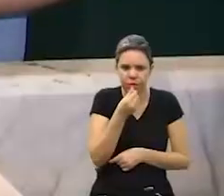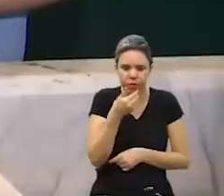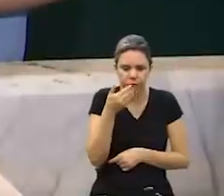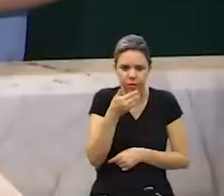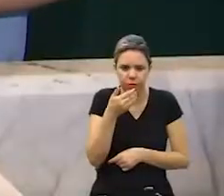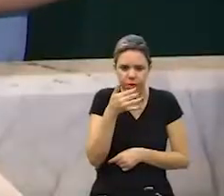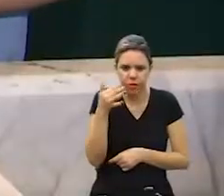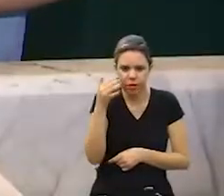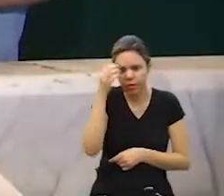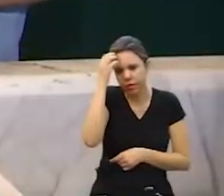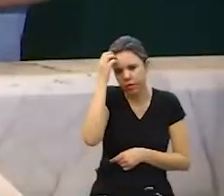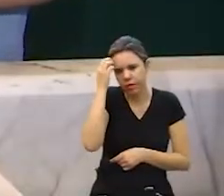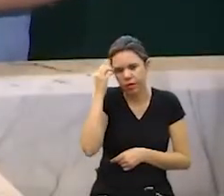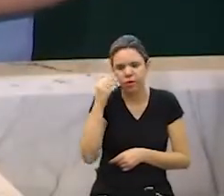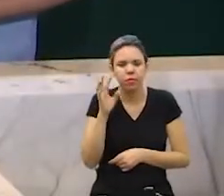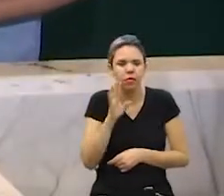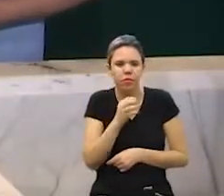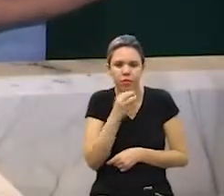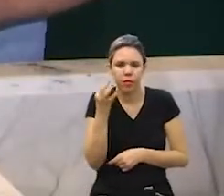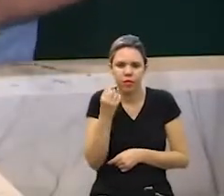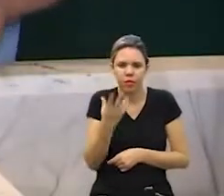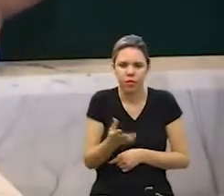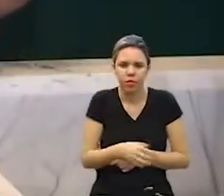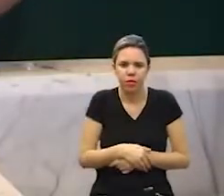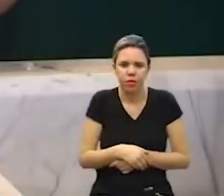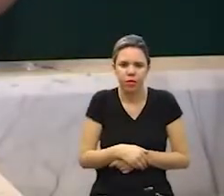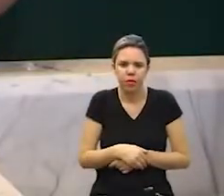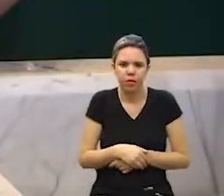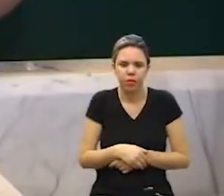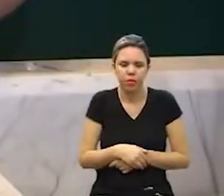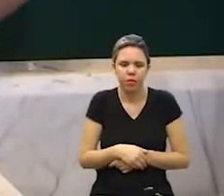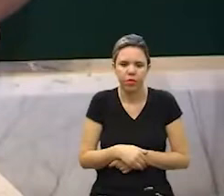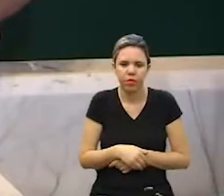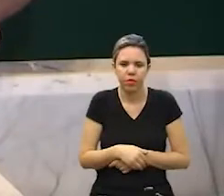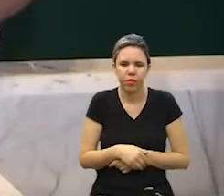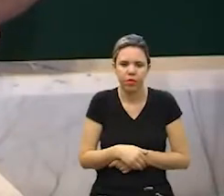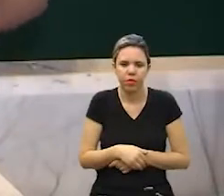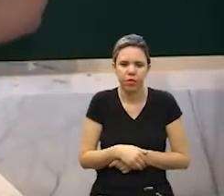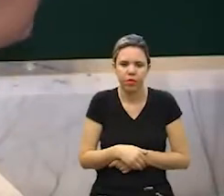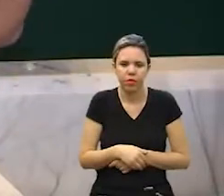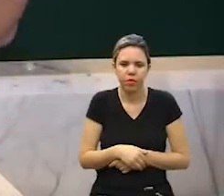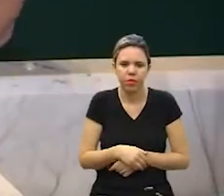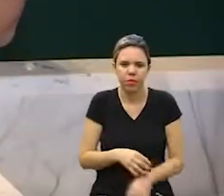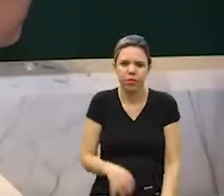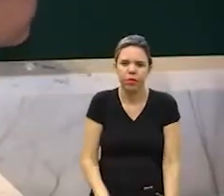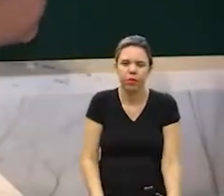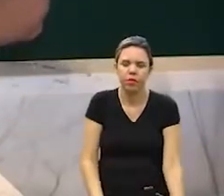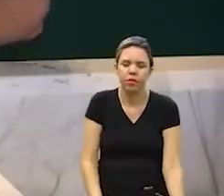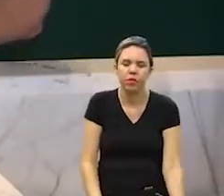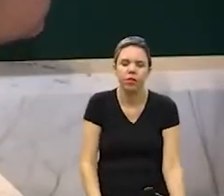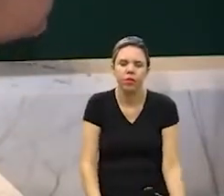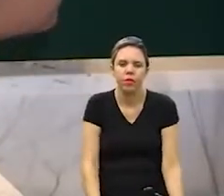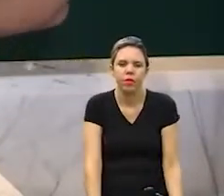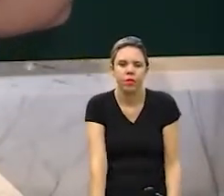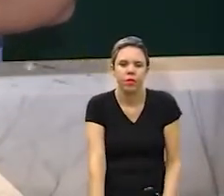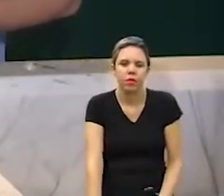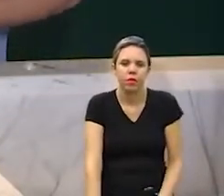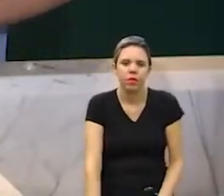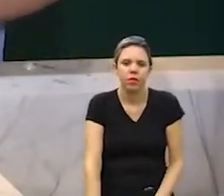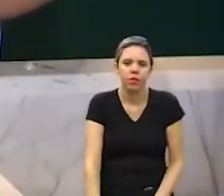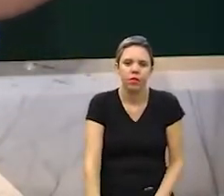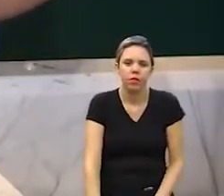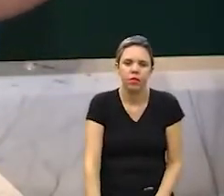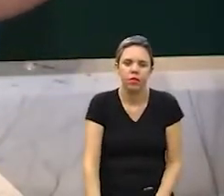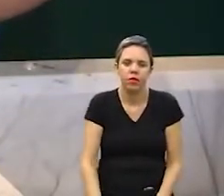todos esses aromas no seu paladar. Muito bom. Bom, vou colocar aqui, ó. Desse lado. E aí